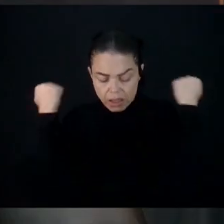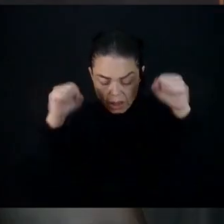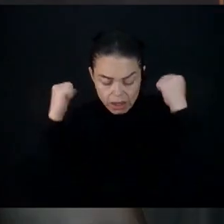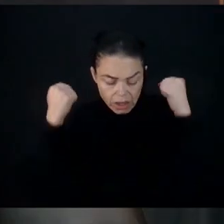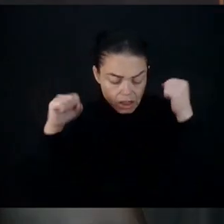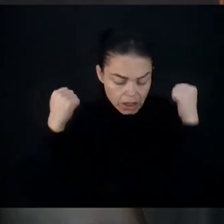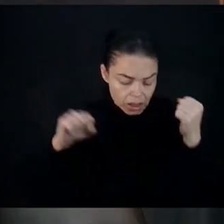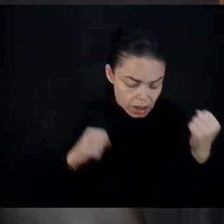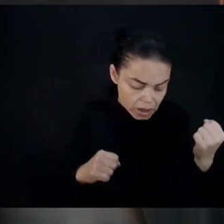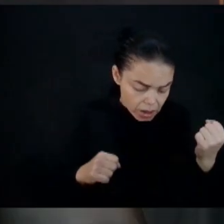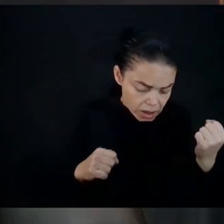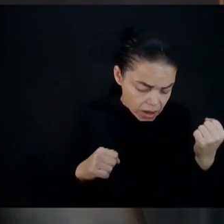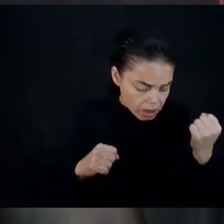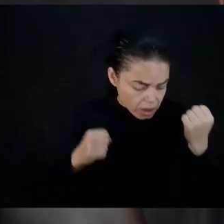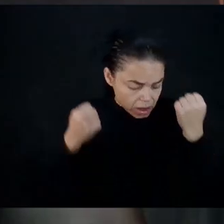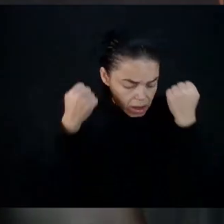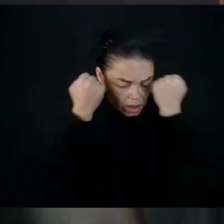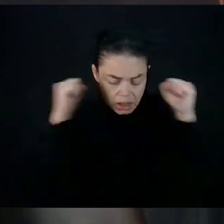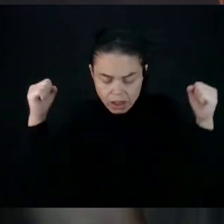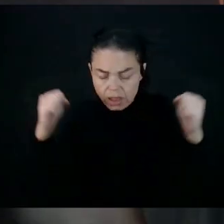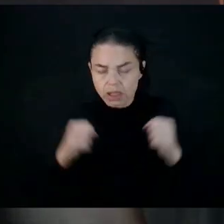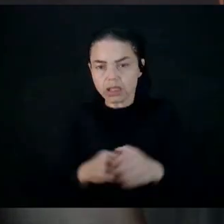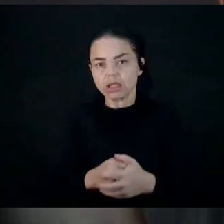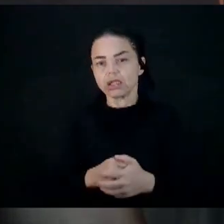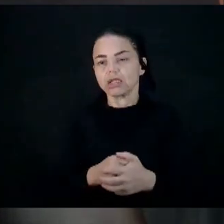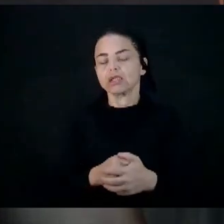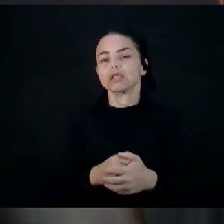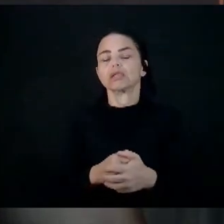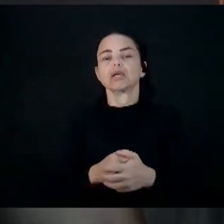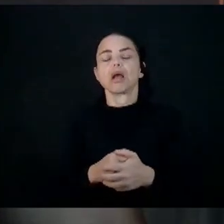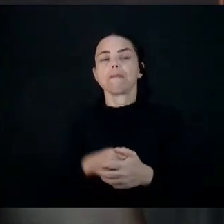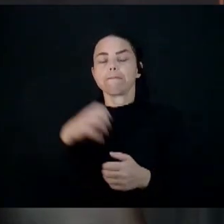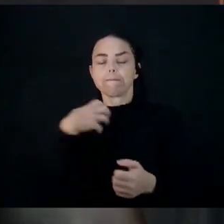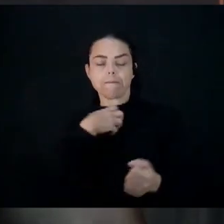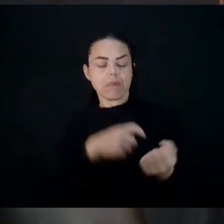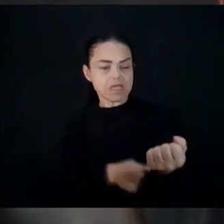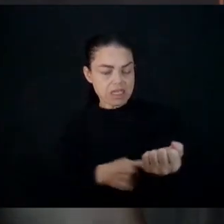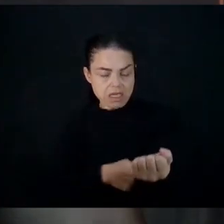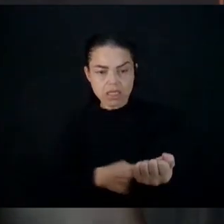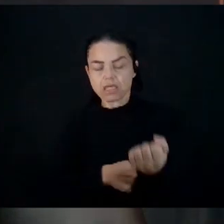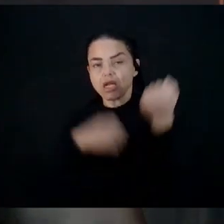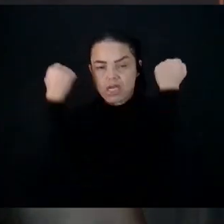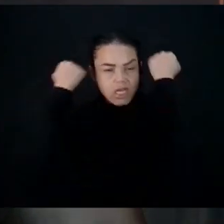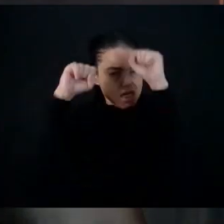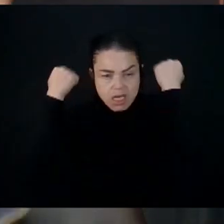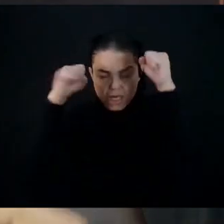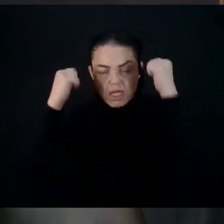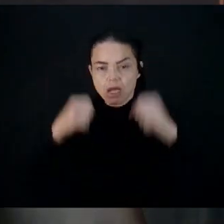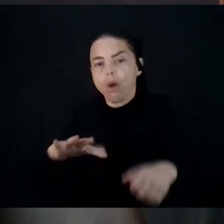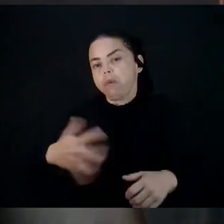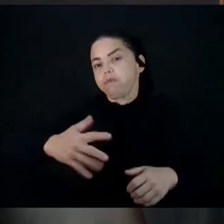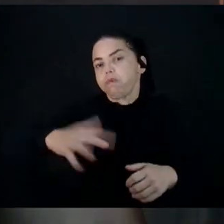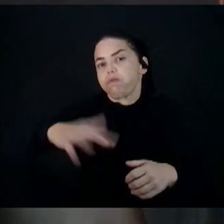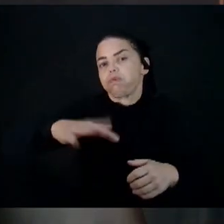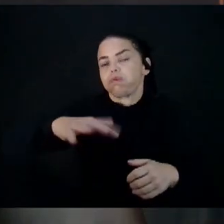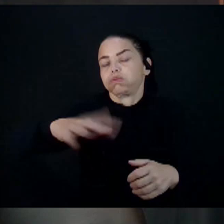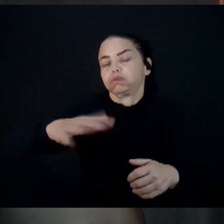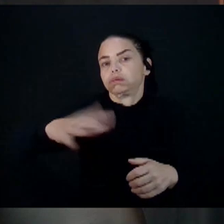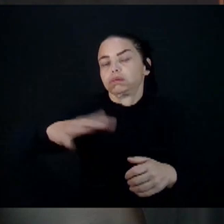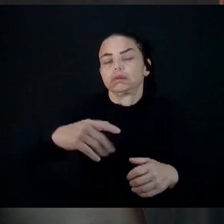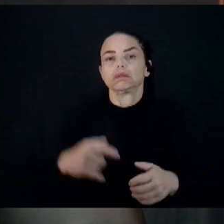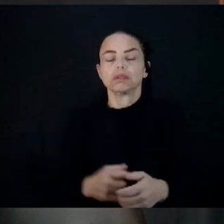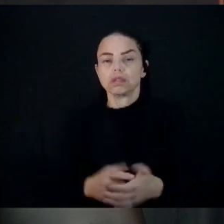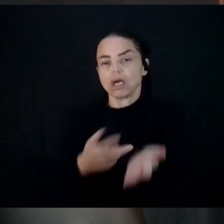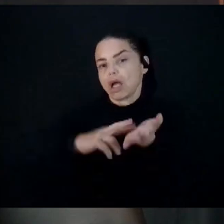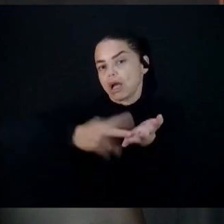fica agressiva, e isso em termos maiores, né, pode até causar irritabilidade, tremores, até convulsões, quando isso é muito grave,